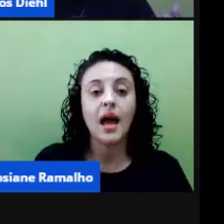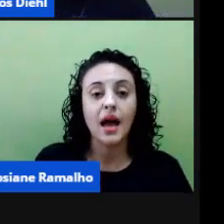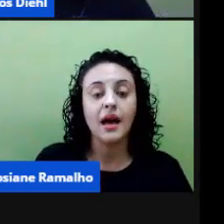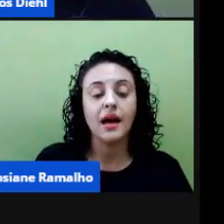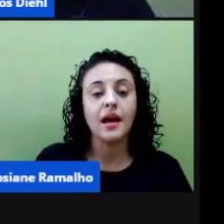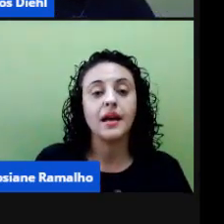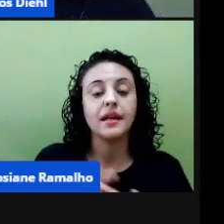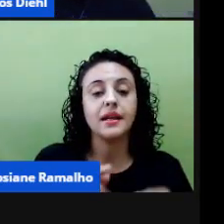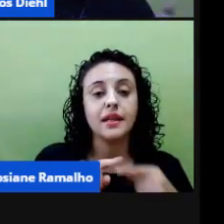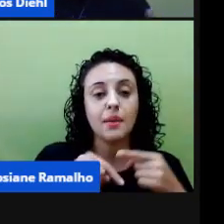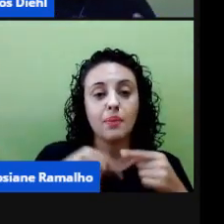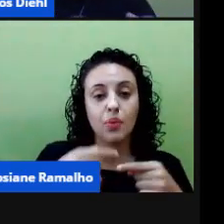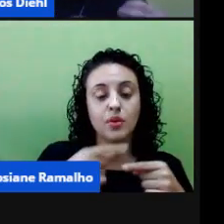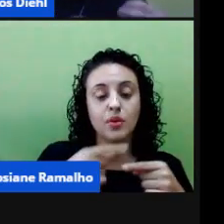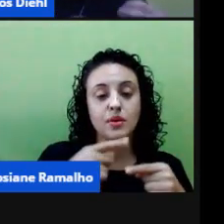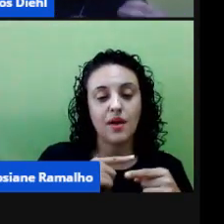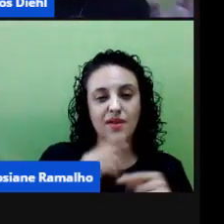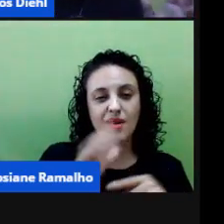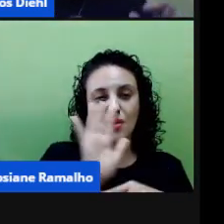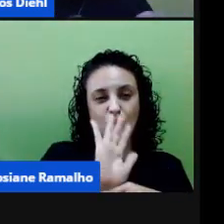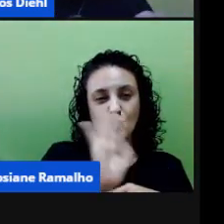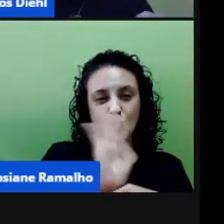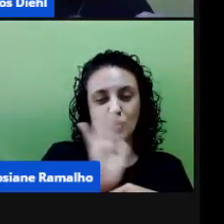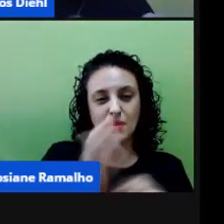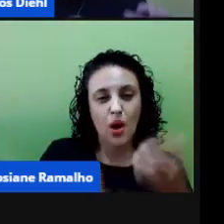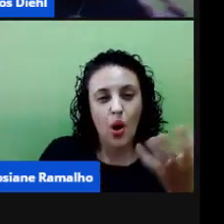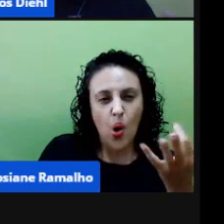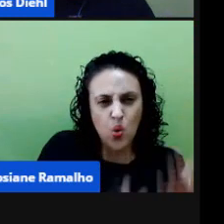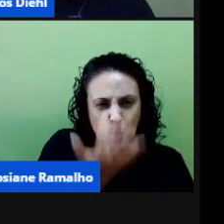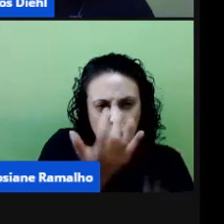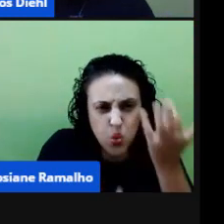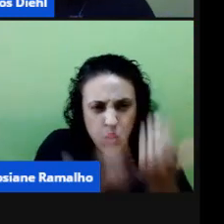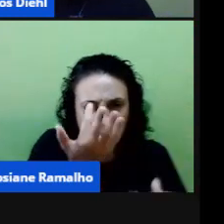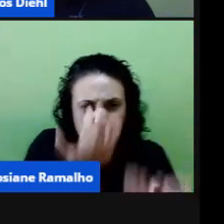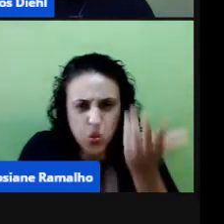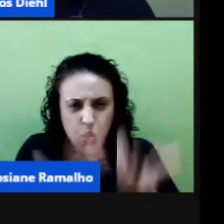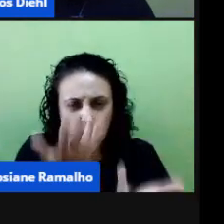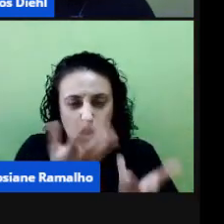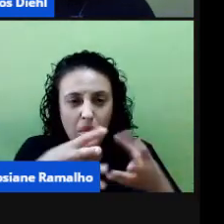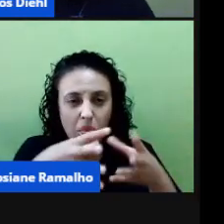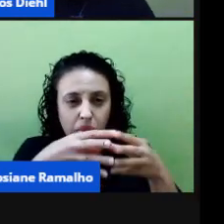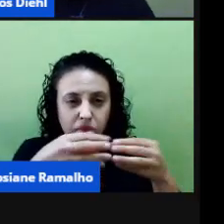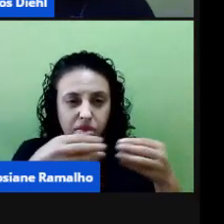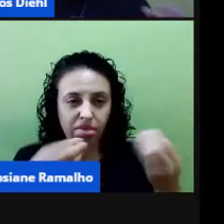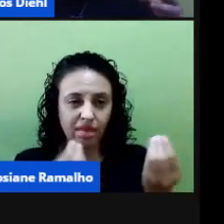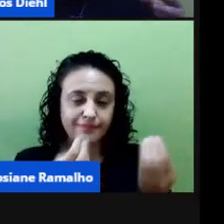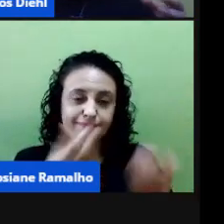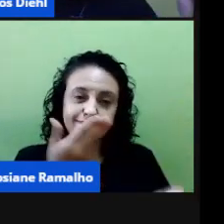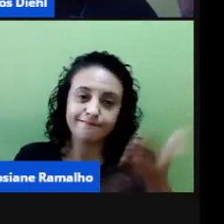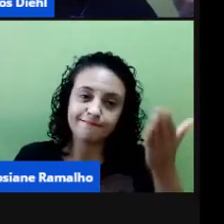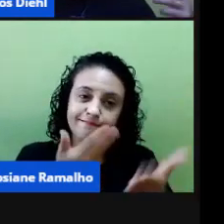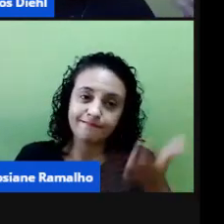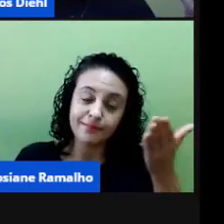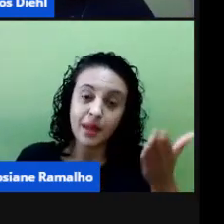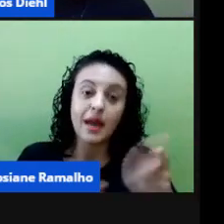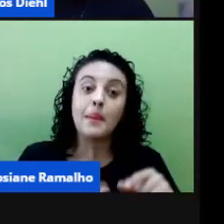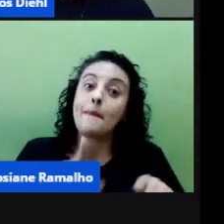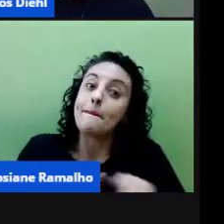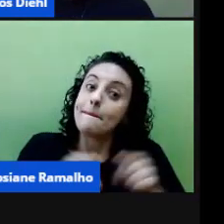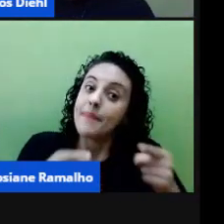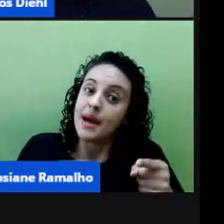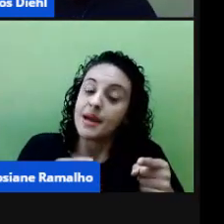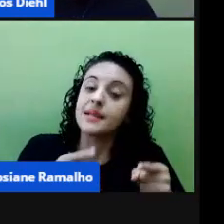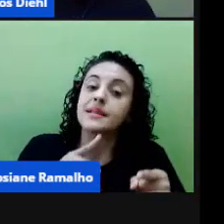no incêndio do Cine Acapulco, mas dizem que tem uma cópia, né, em posse da família Hatier. Essa é a história